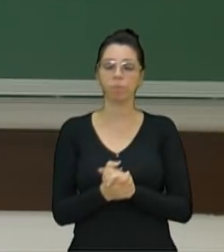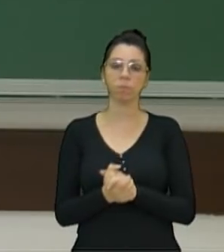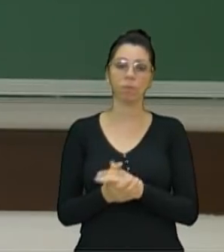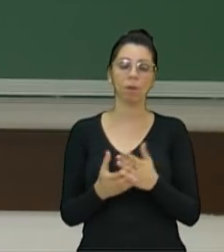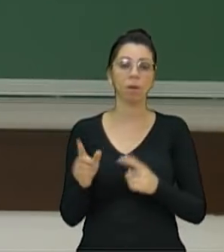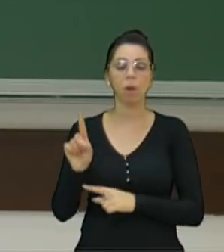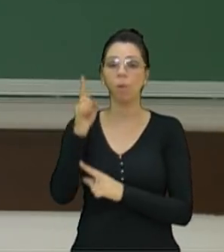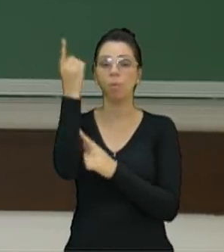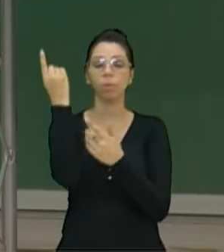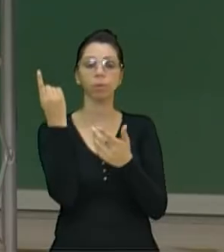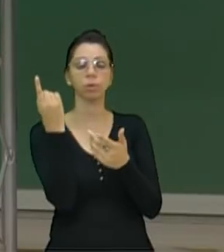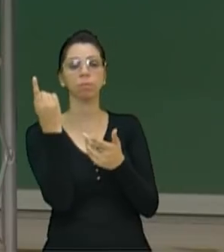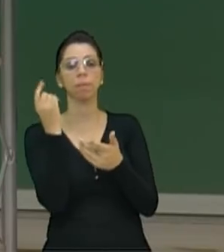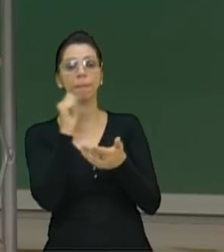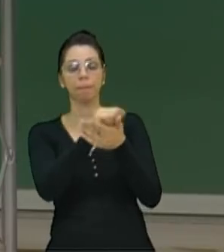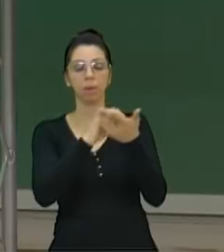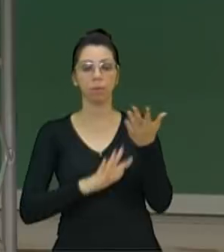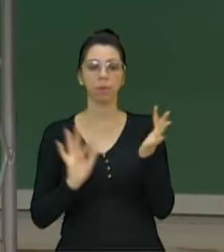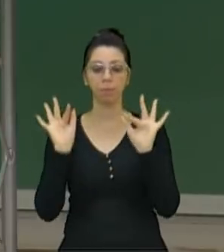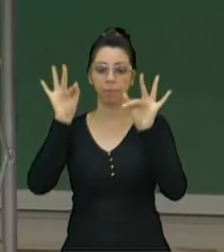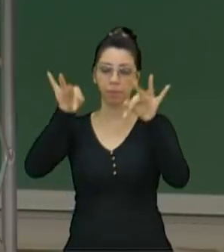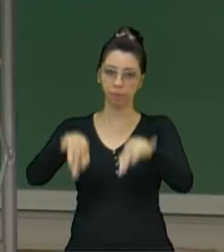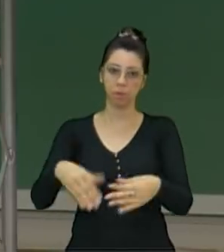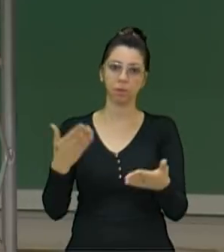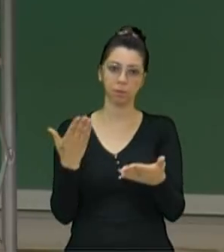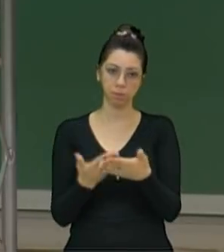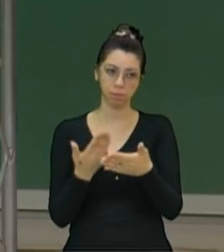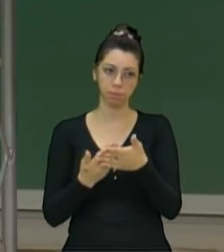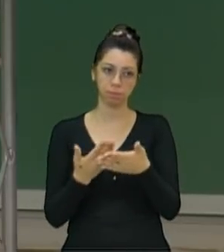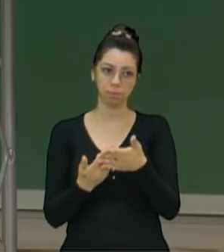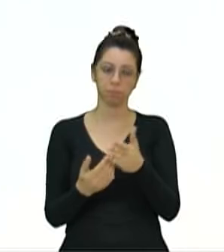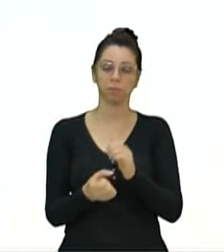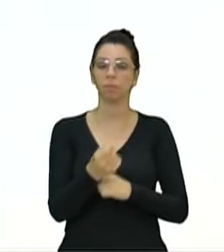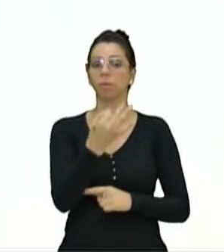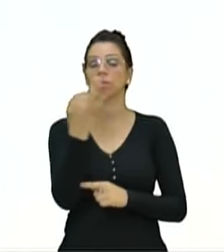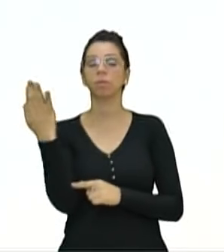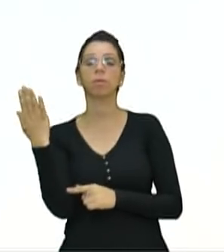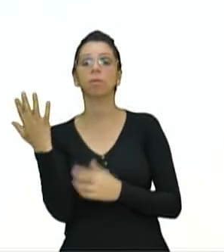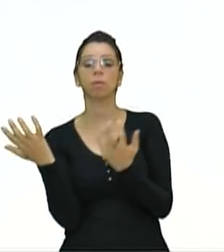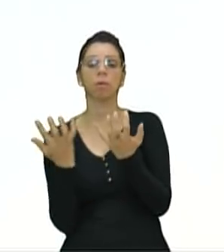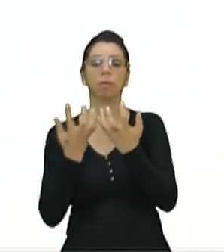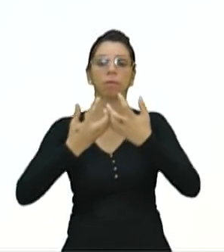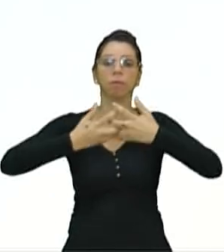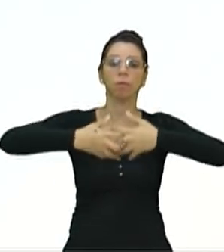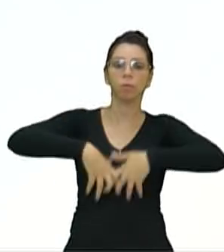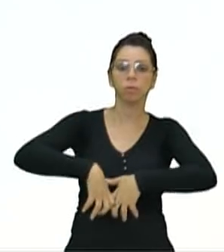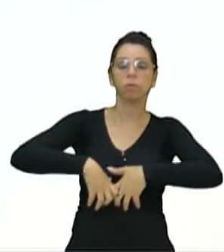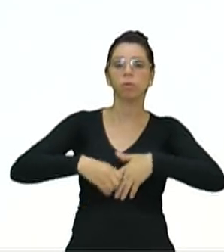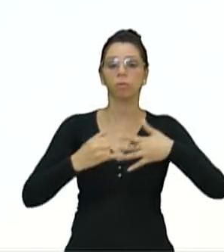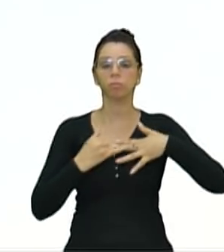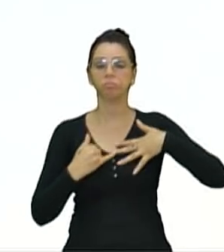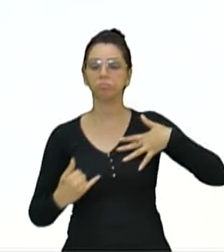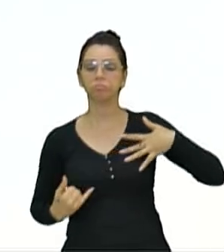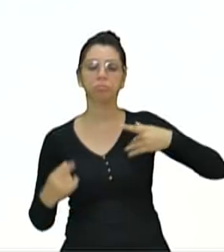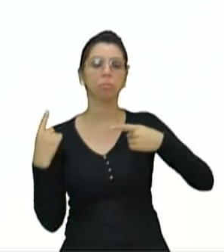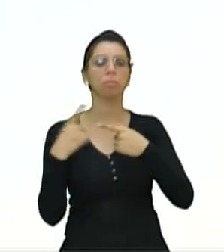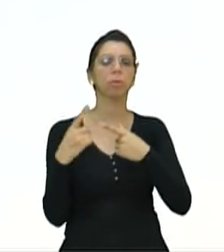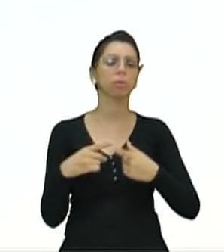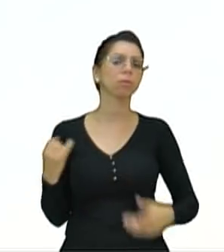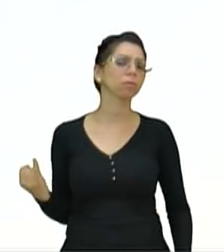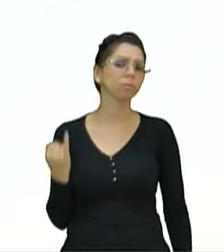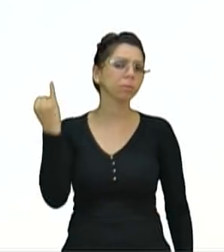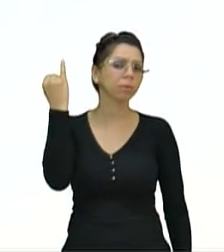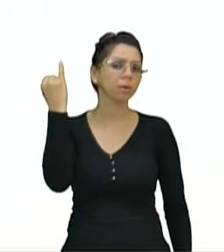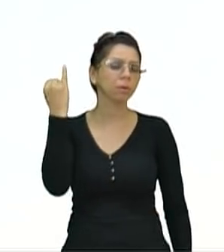a última questão aqui, para finalizar, tá, a aula de hoje, quais seriam as funções do sistema linfático? Por que ele é